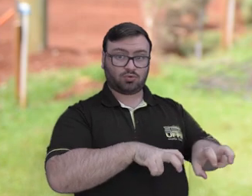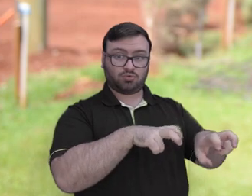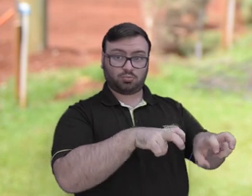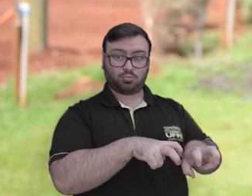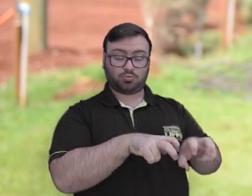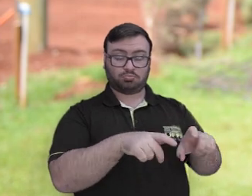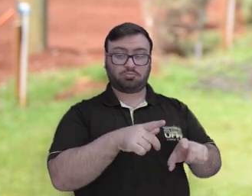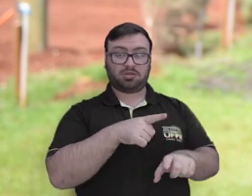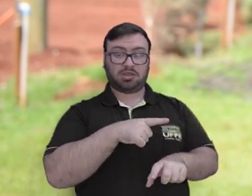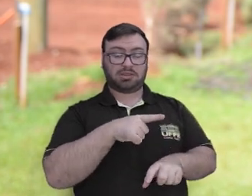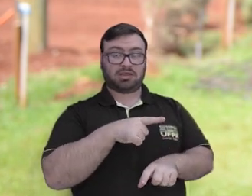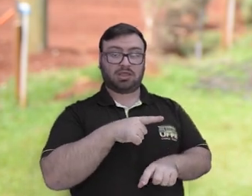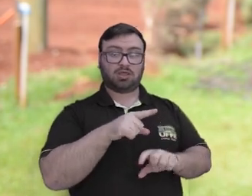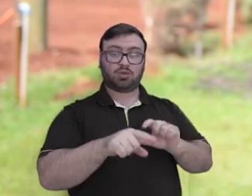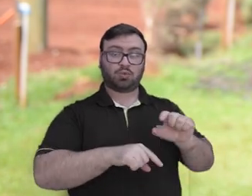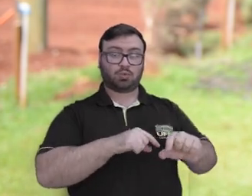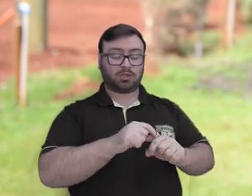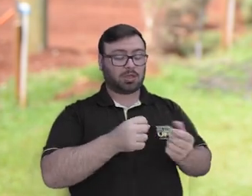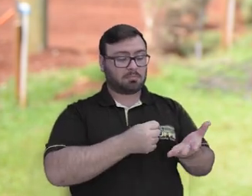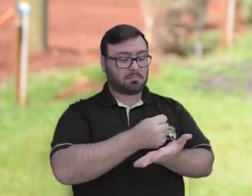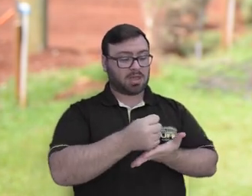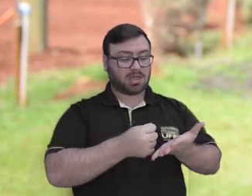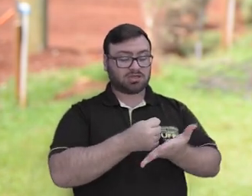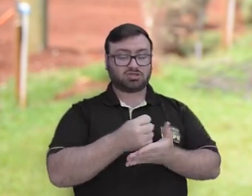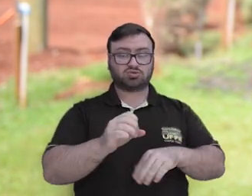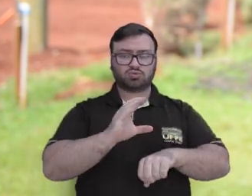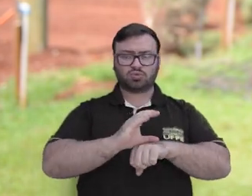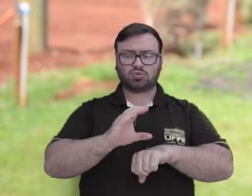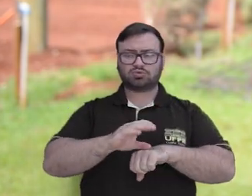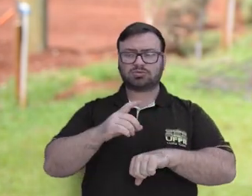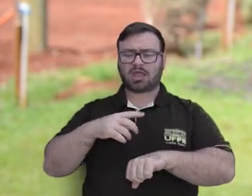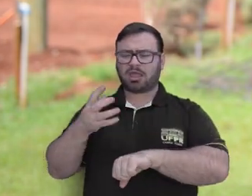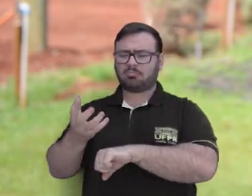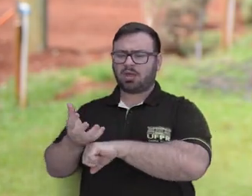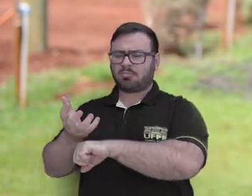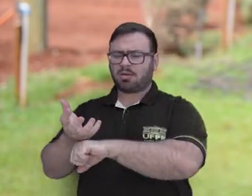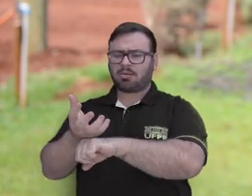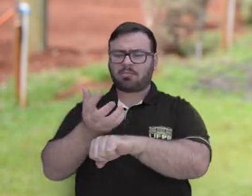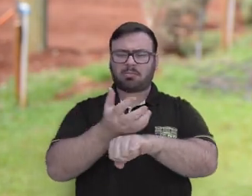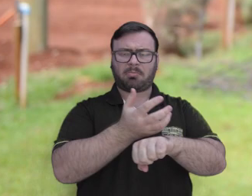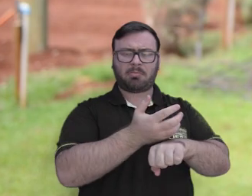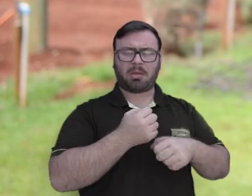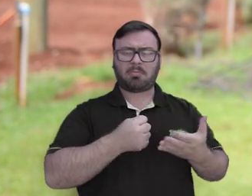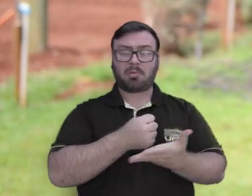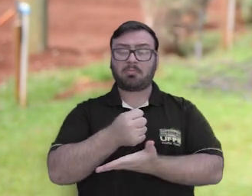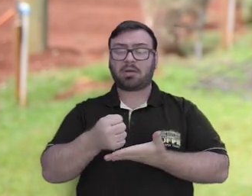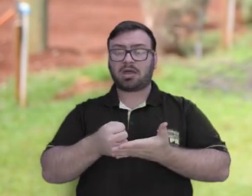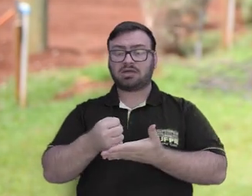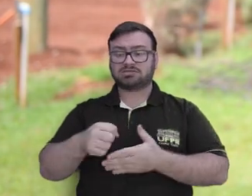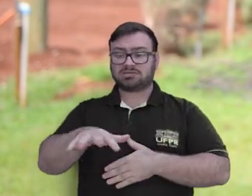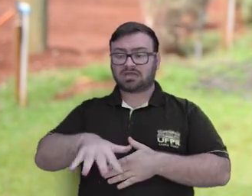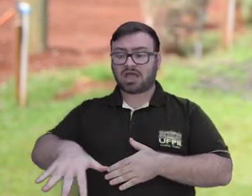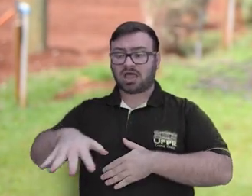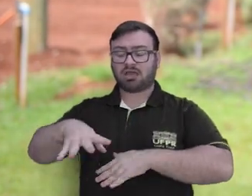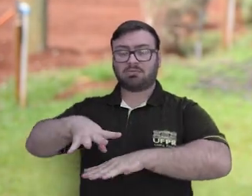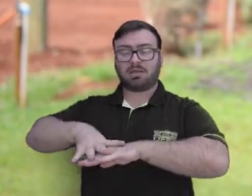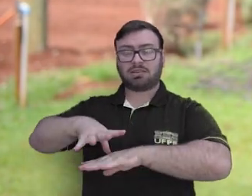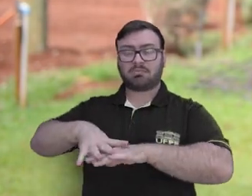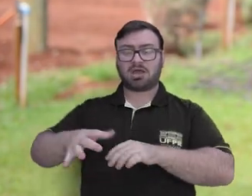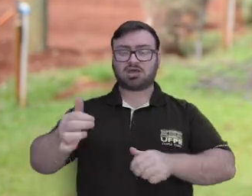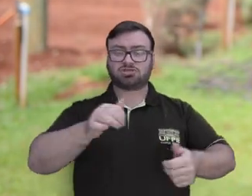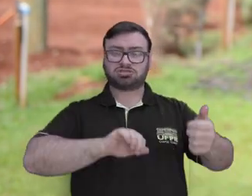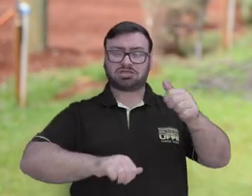gente tem como base do curso uma série de disciplinas básicas, né, das áreas de